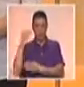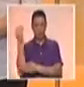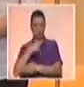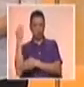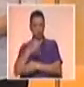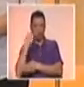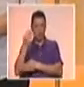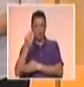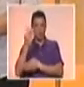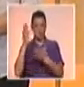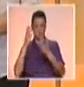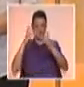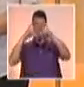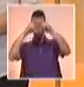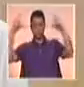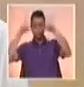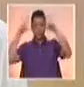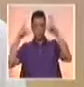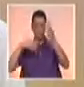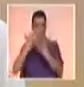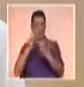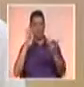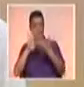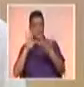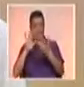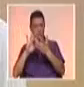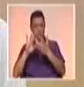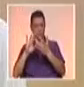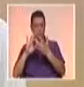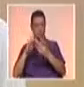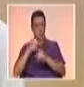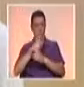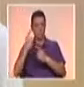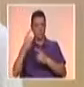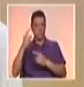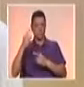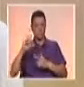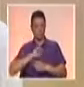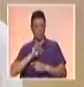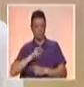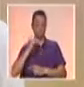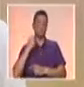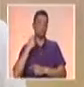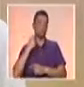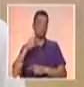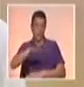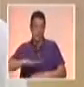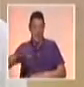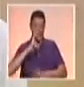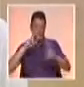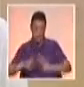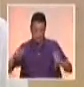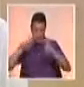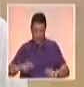do ensino secundário um contacto com os nossos cursos, a nossa área de